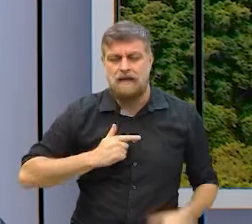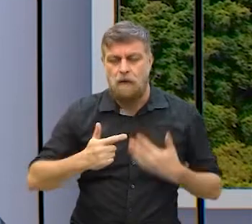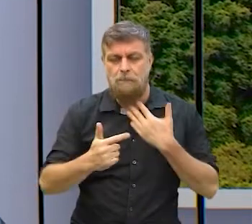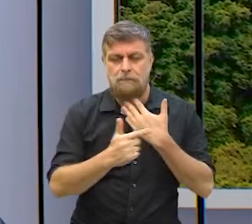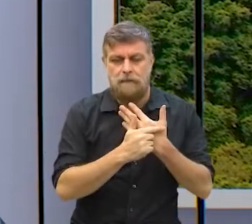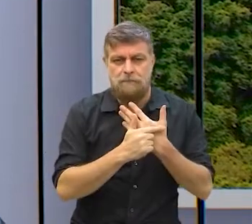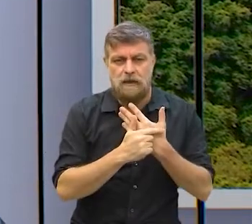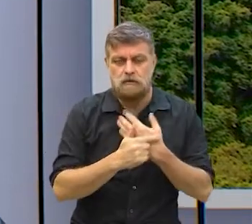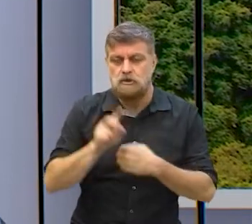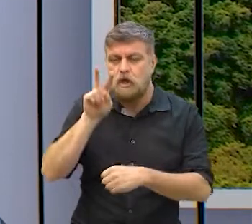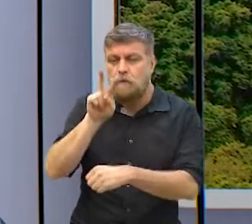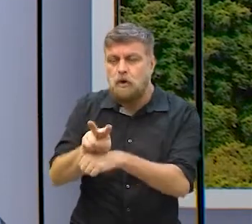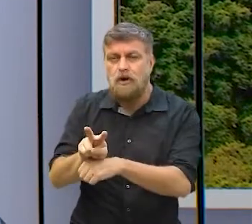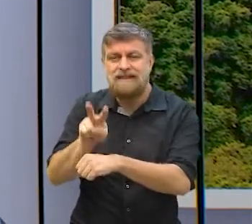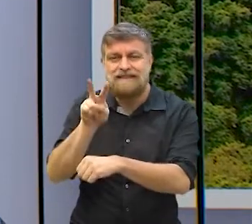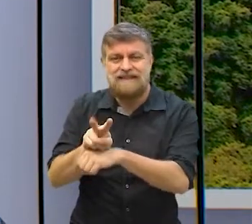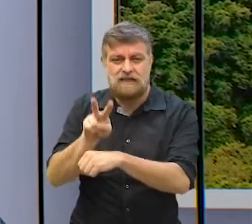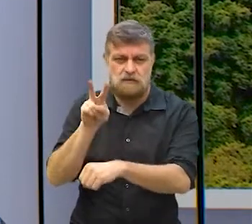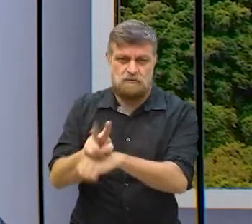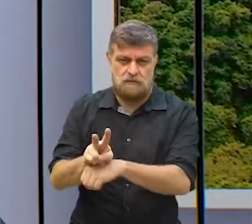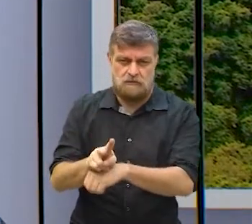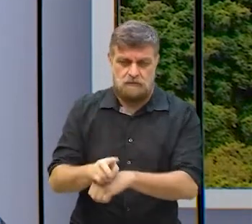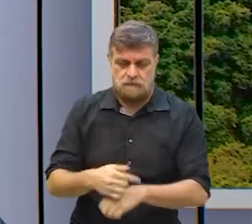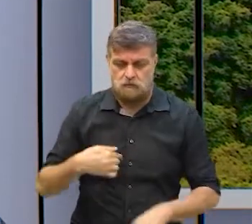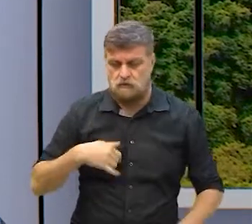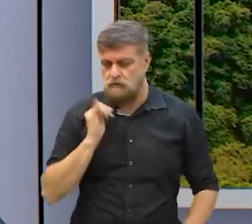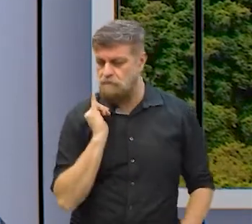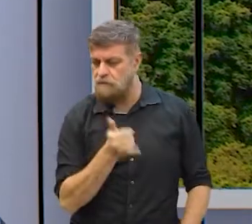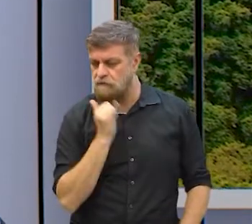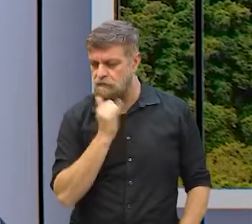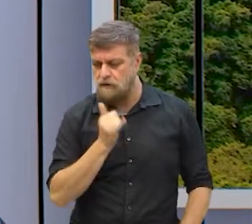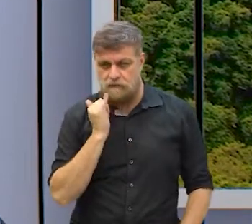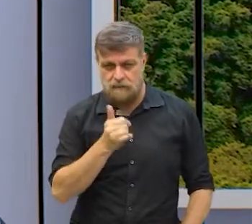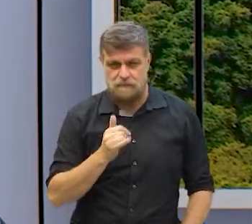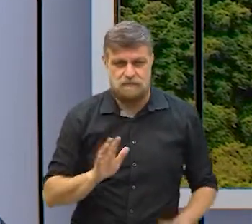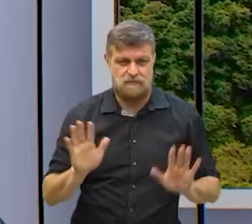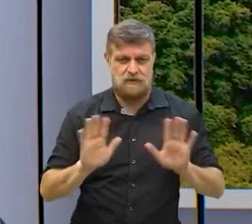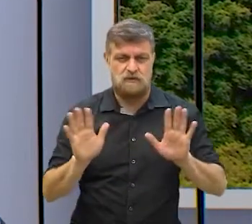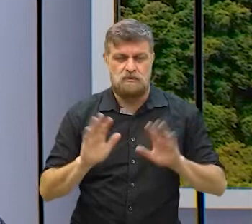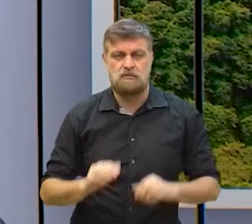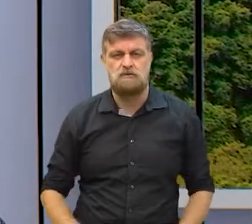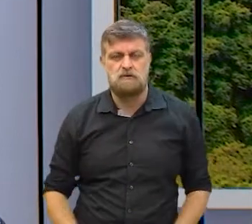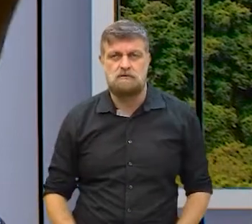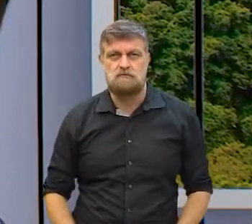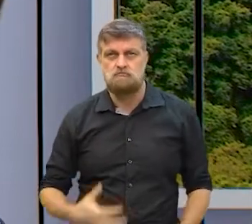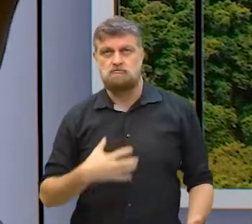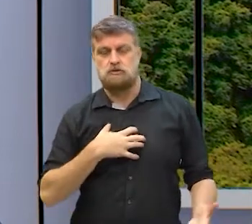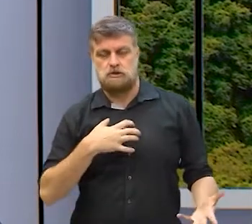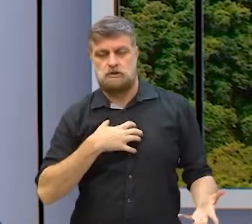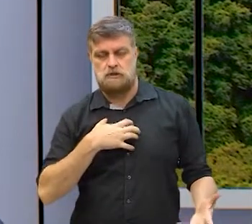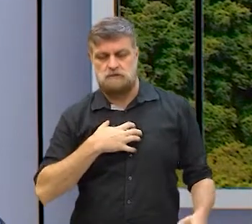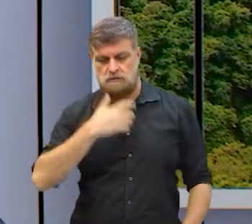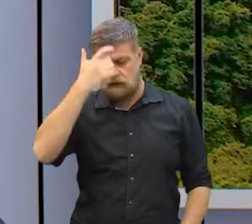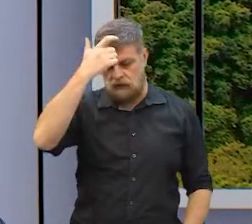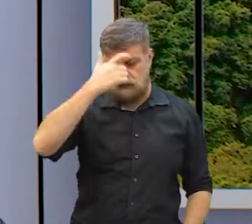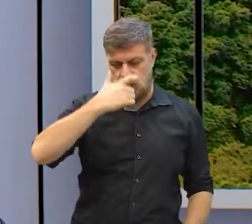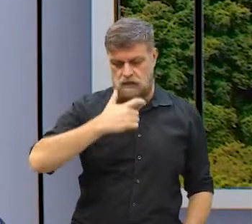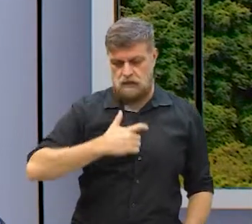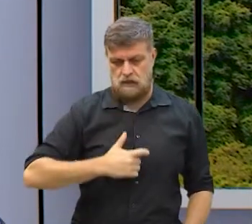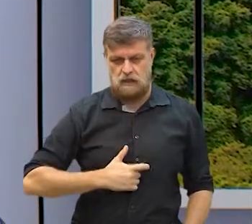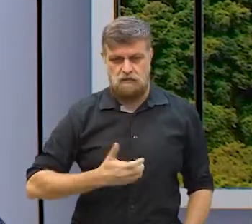que ter um papel de protetor. E eu quando eu falo sobre isso, né, não estou falando de uma maneira aqui